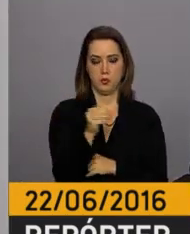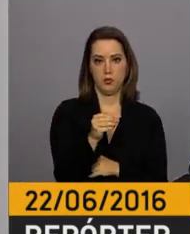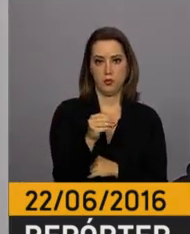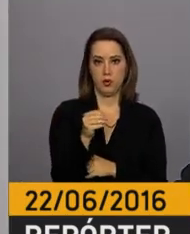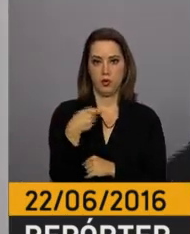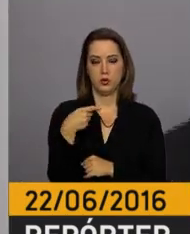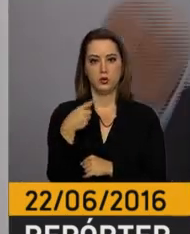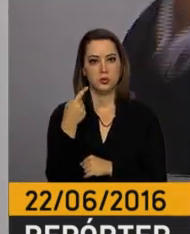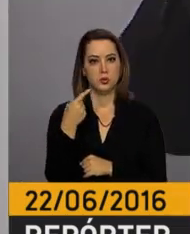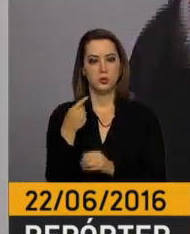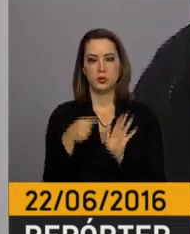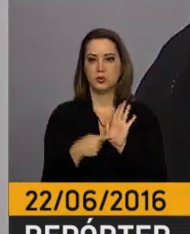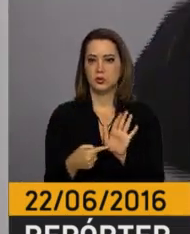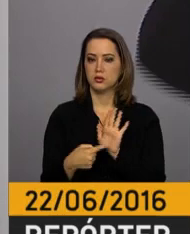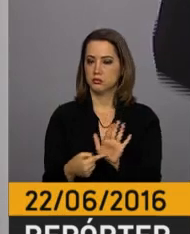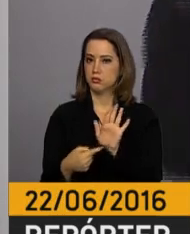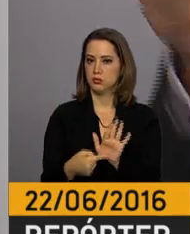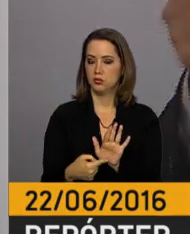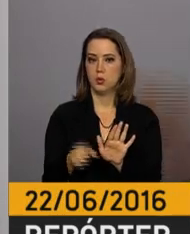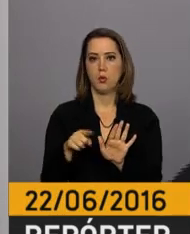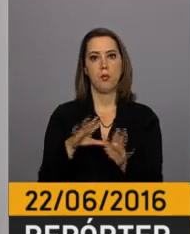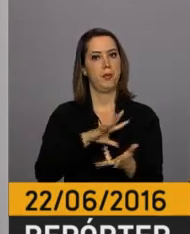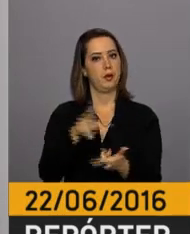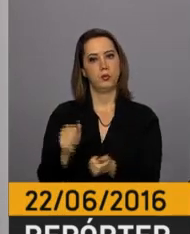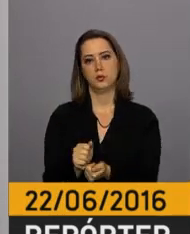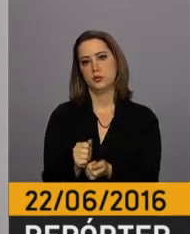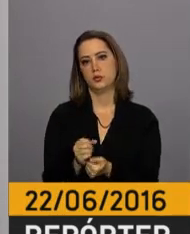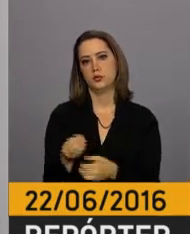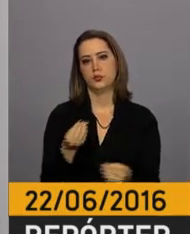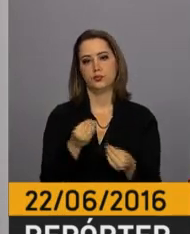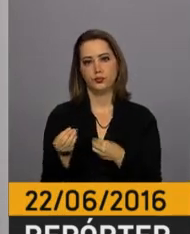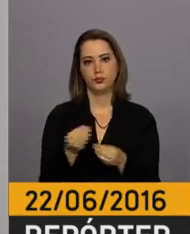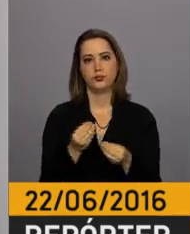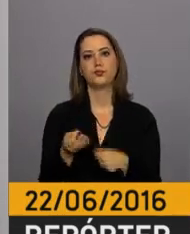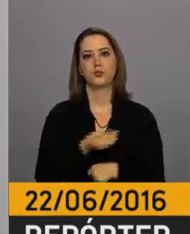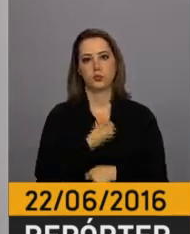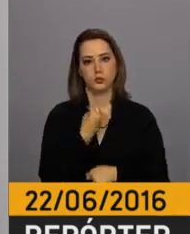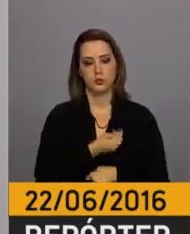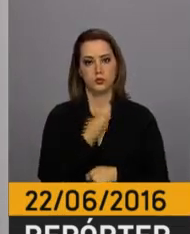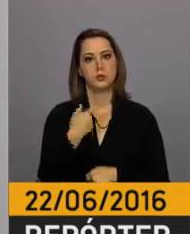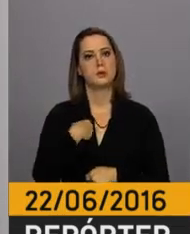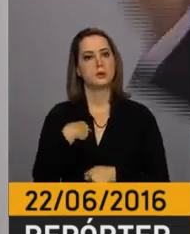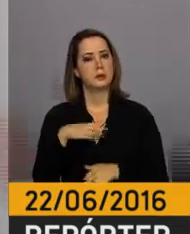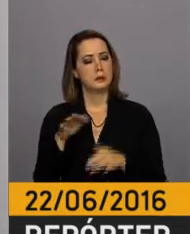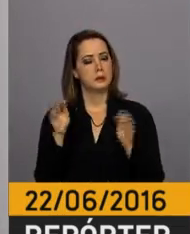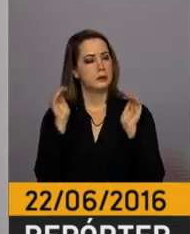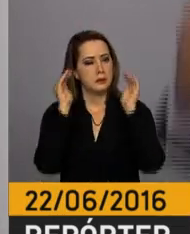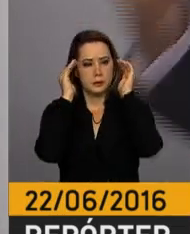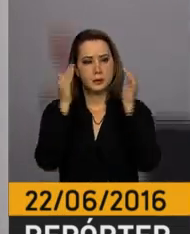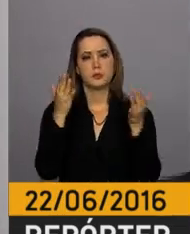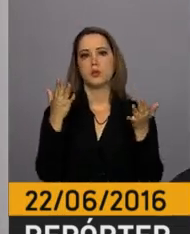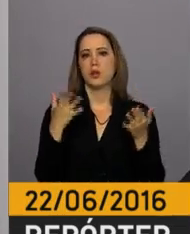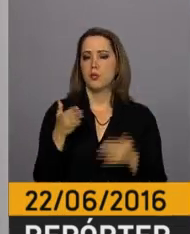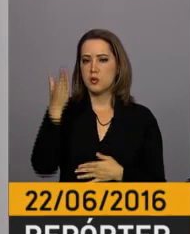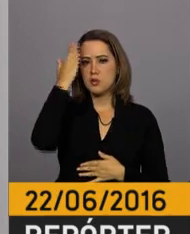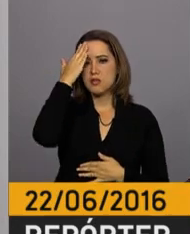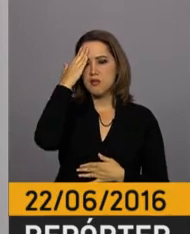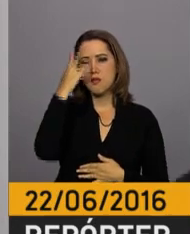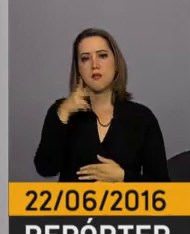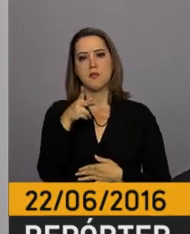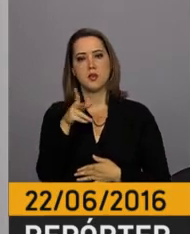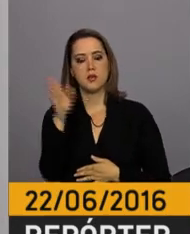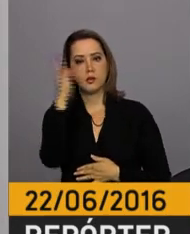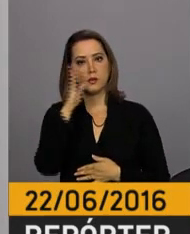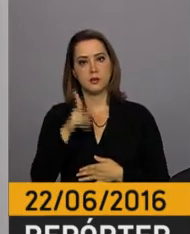de sustentabilidade não pro Brasil para o mundo e É uma honra saber que o Brasil Preside a esse